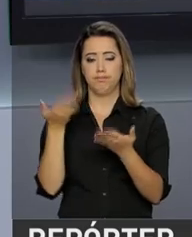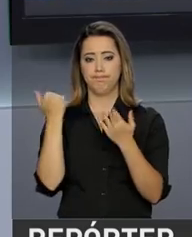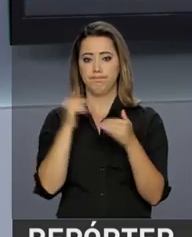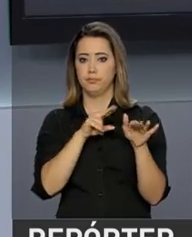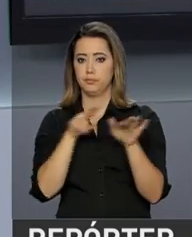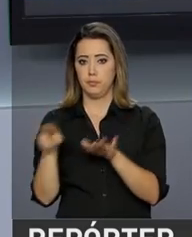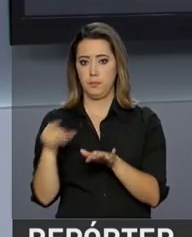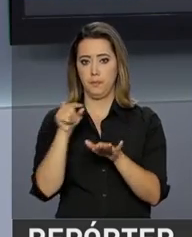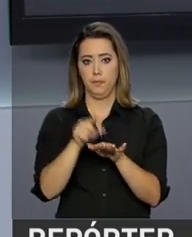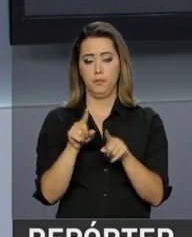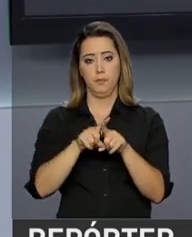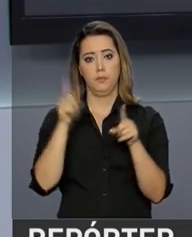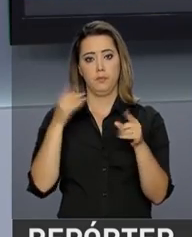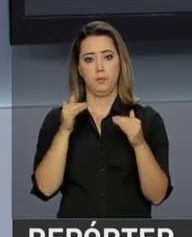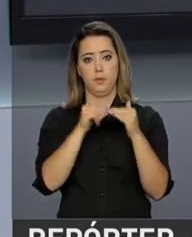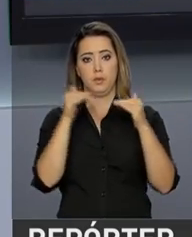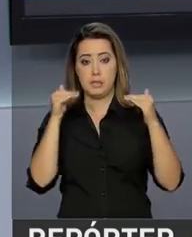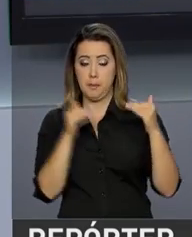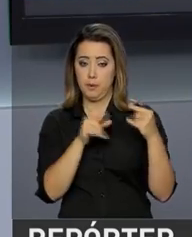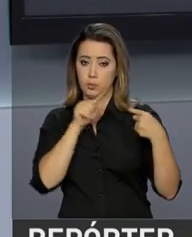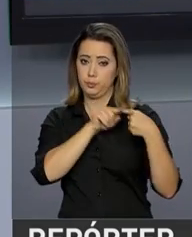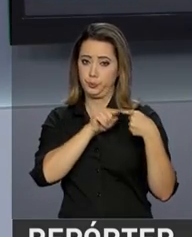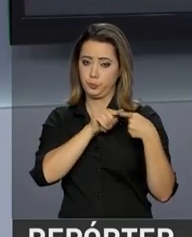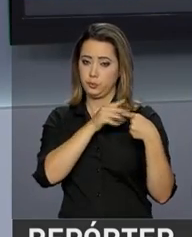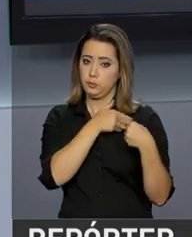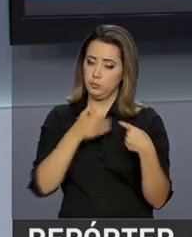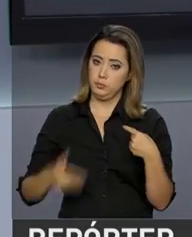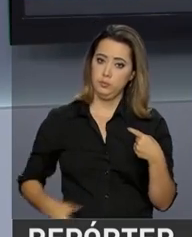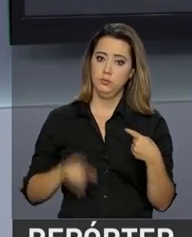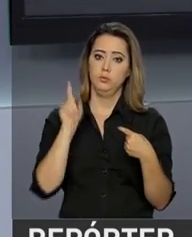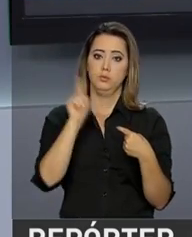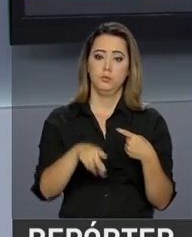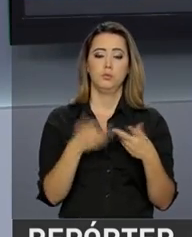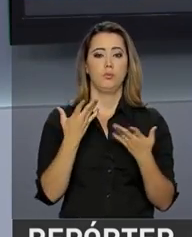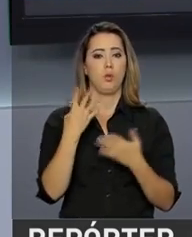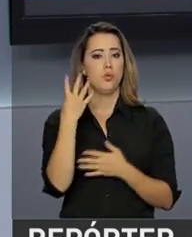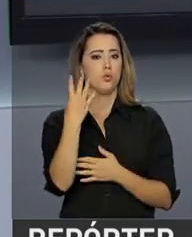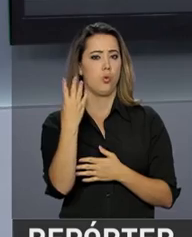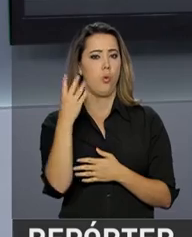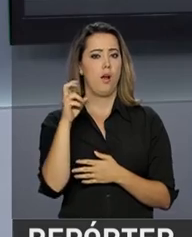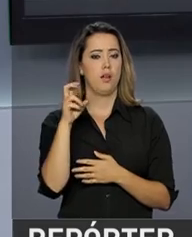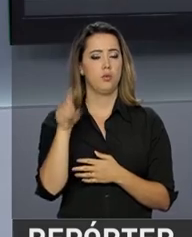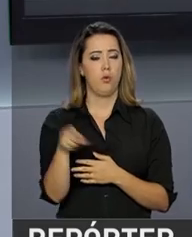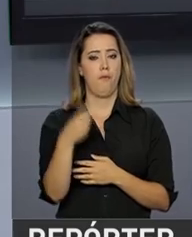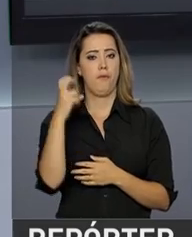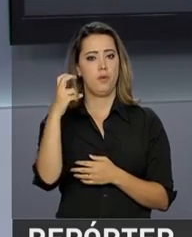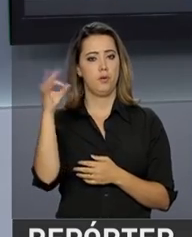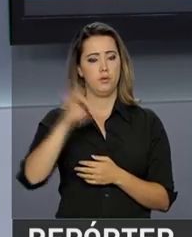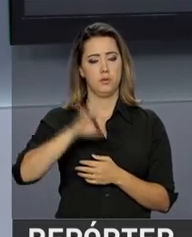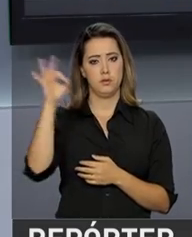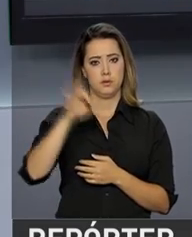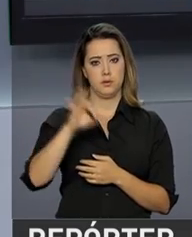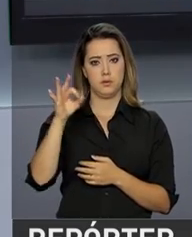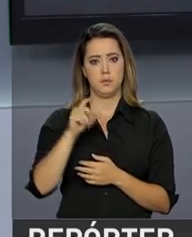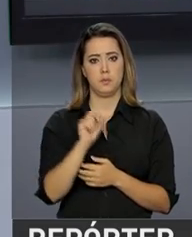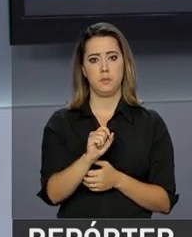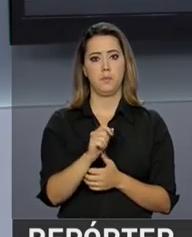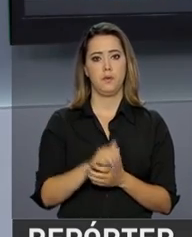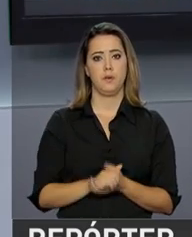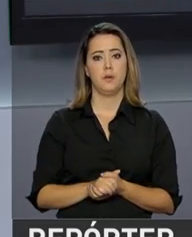semana anterior mas ainda abaixo do centro da meta de inflação estipulada pelo governo para este ano de